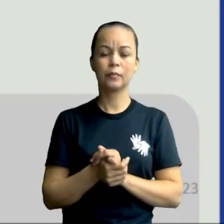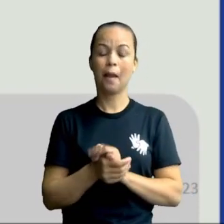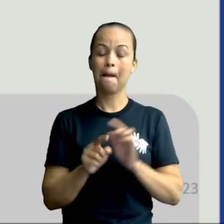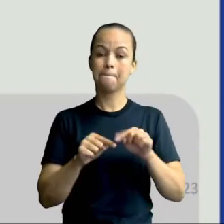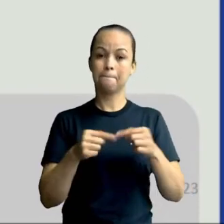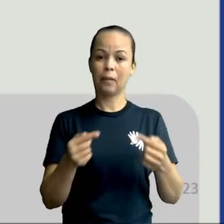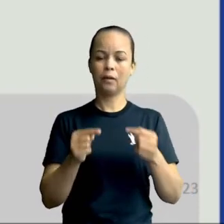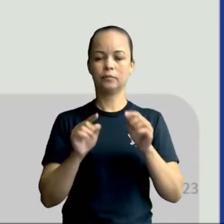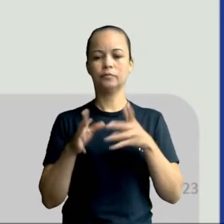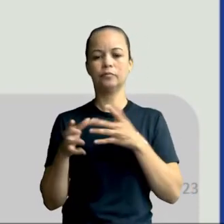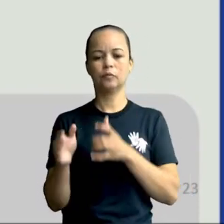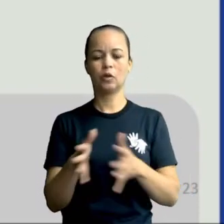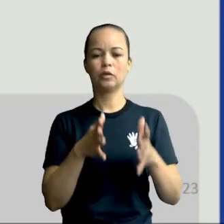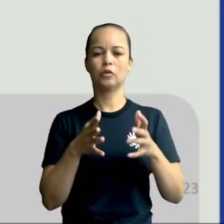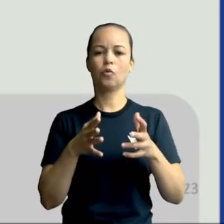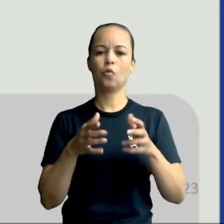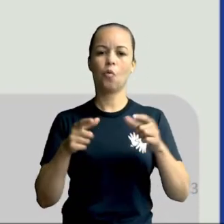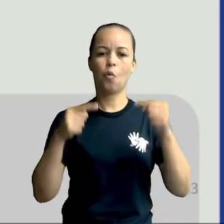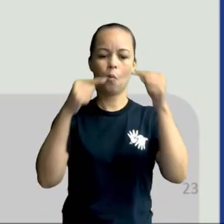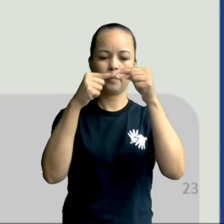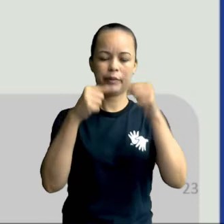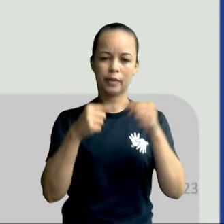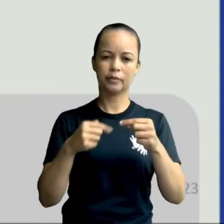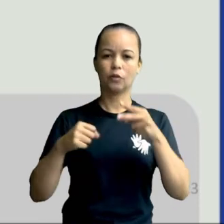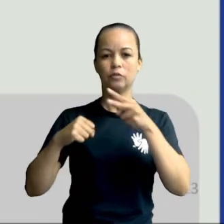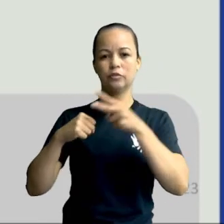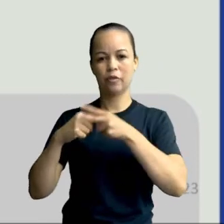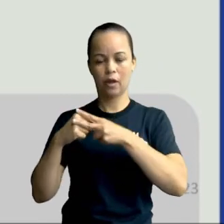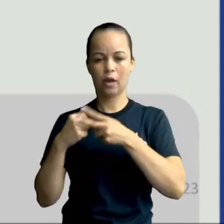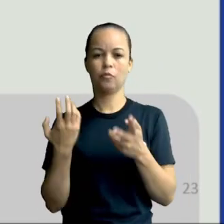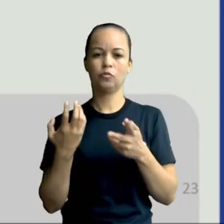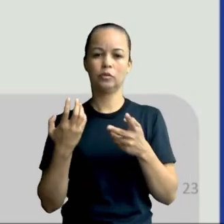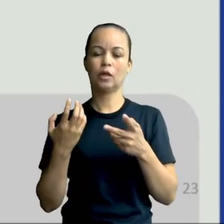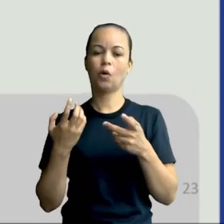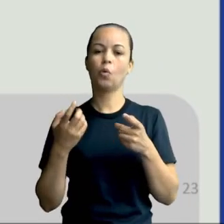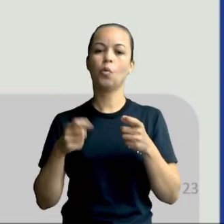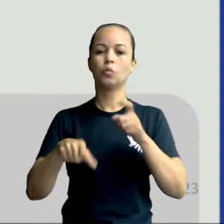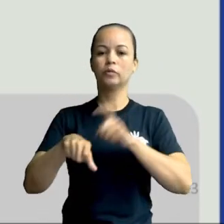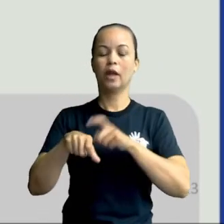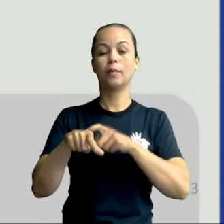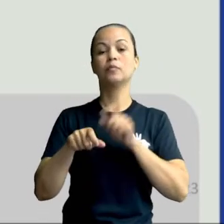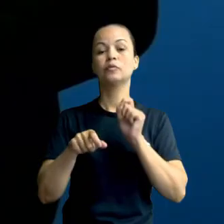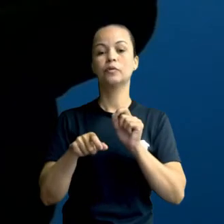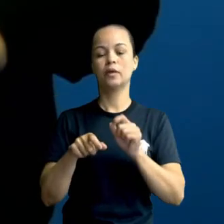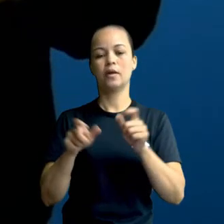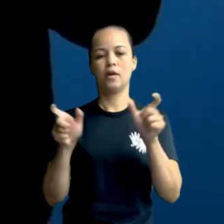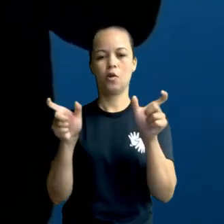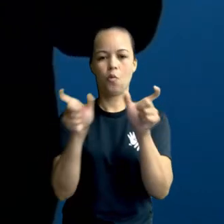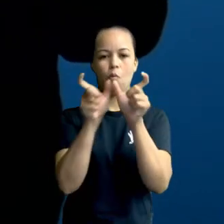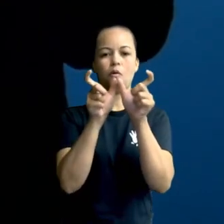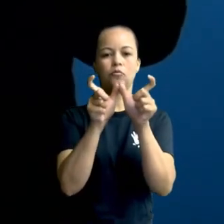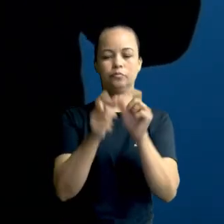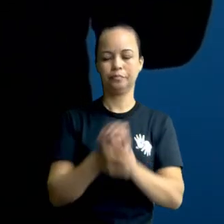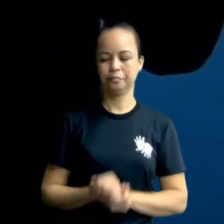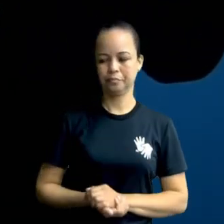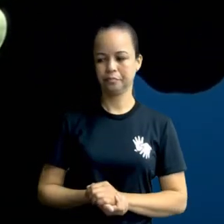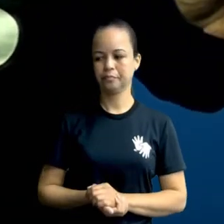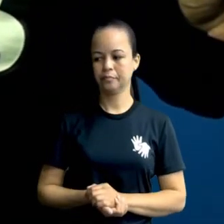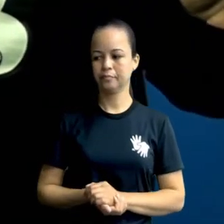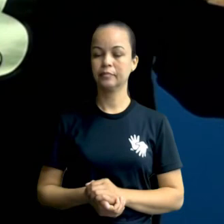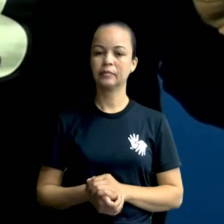são expressados por uma combinação de verbo, são tempos compostos. Volta aqui para mim. Vê